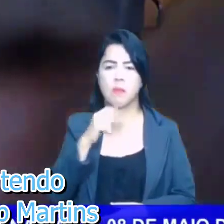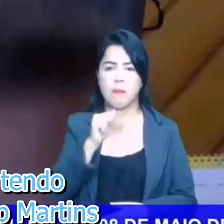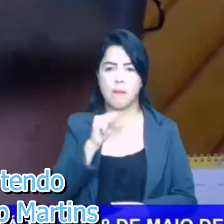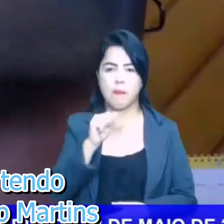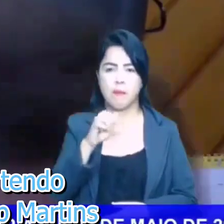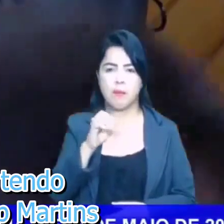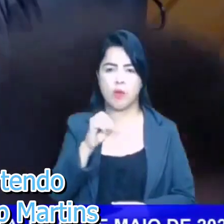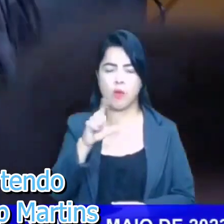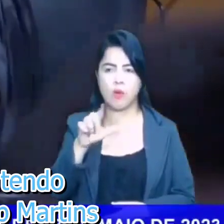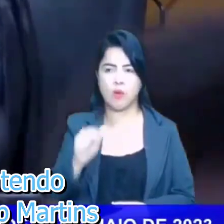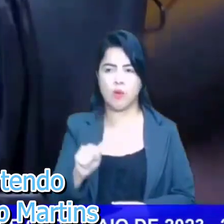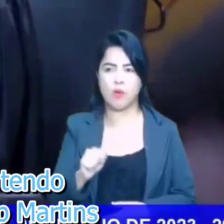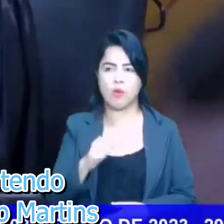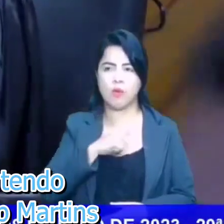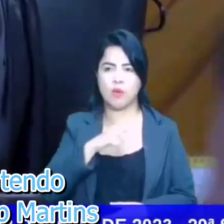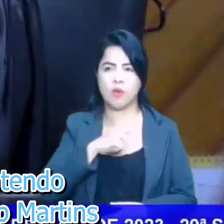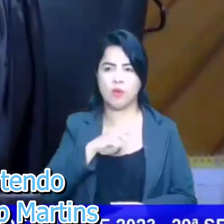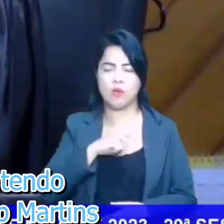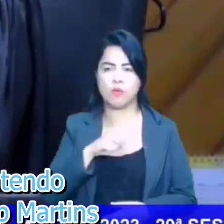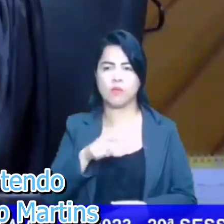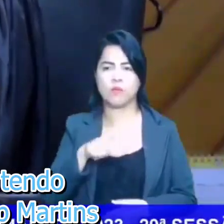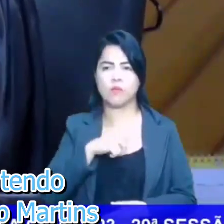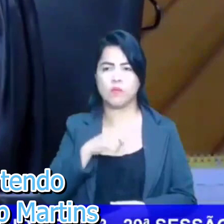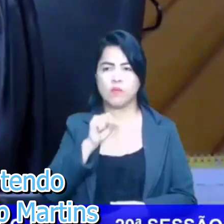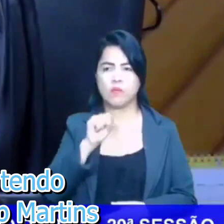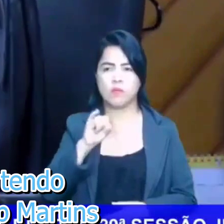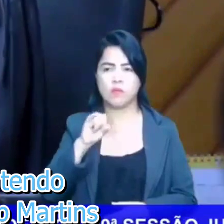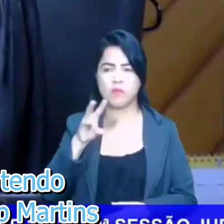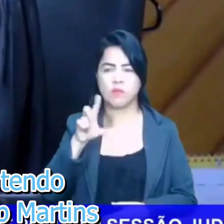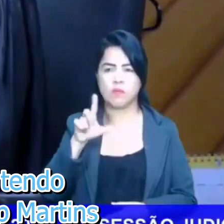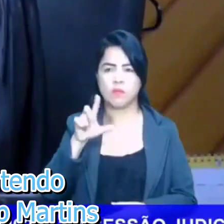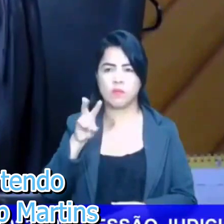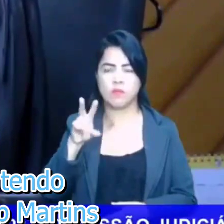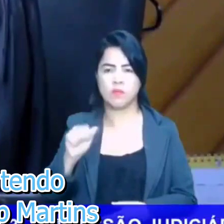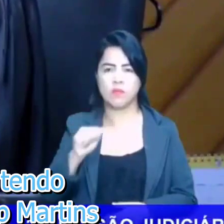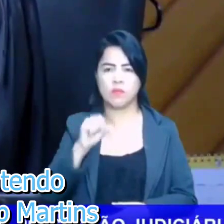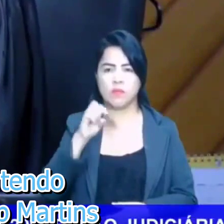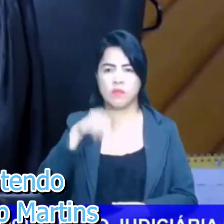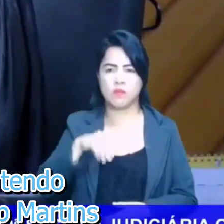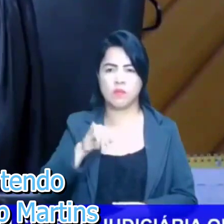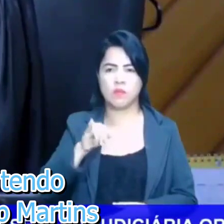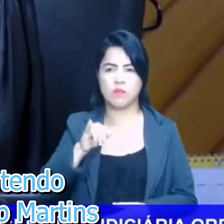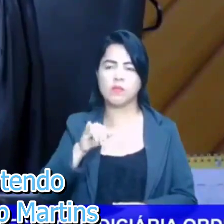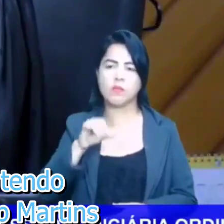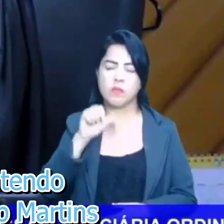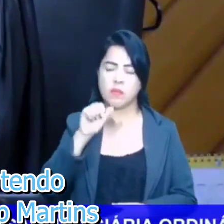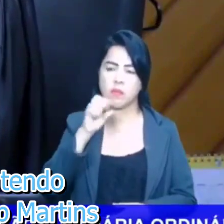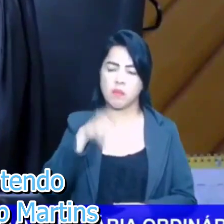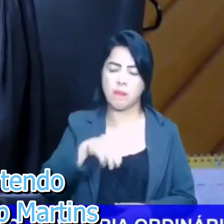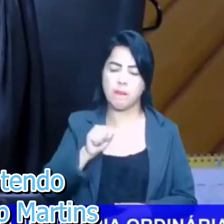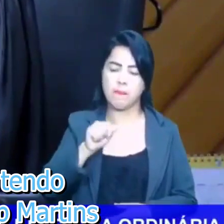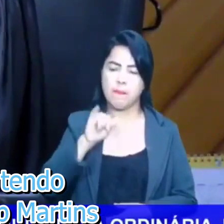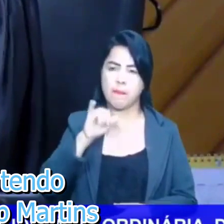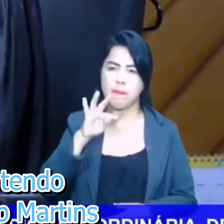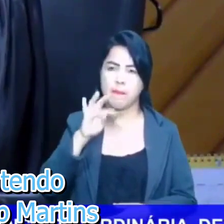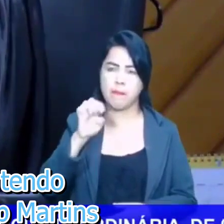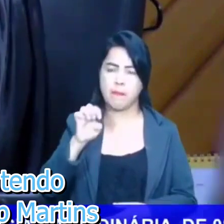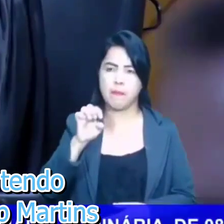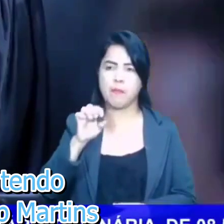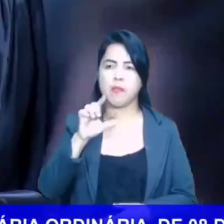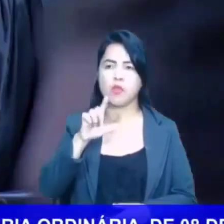Público Eleitoral, tendo como agravada Silvia Nobre Lopes e Maite Luzia Mastop